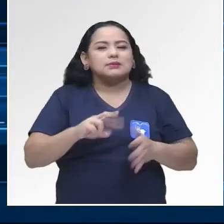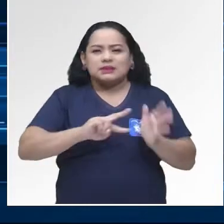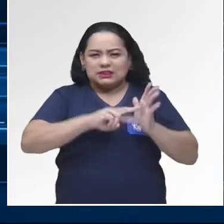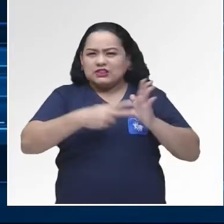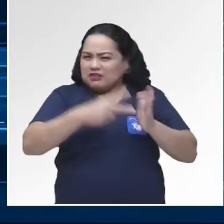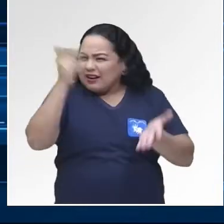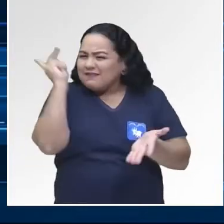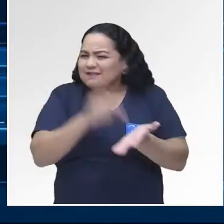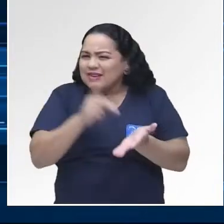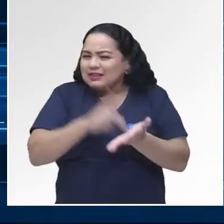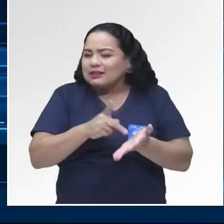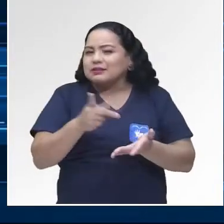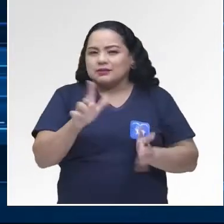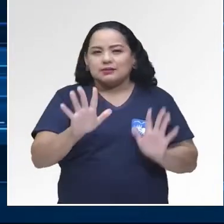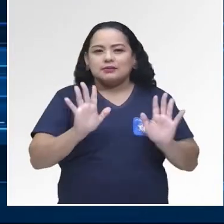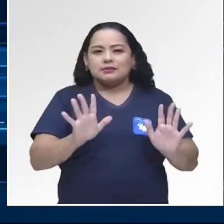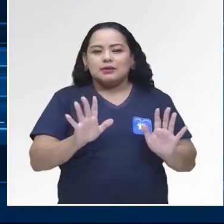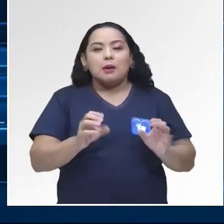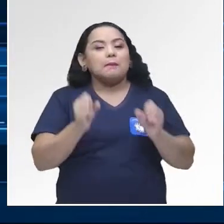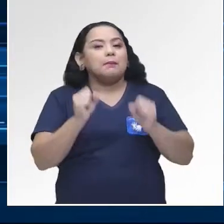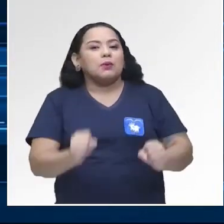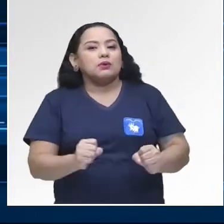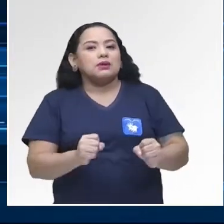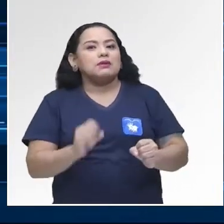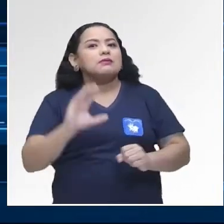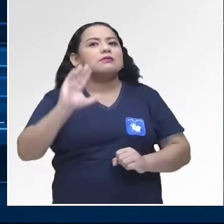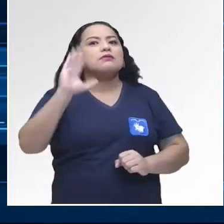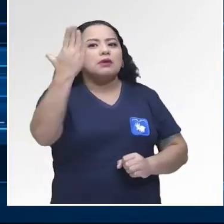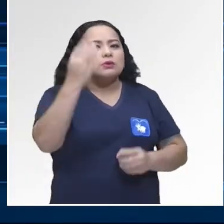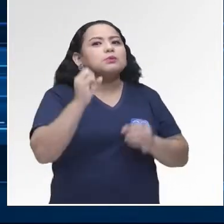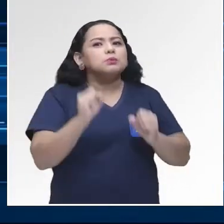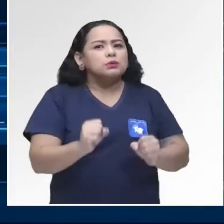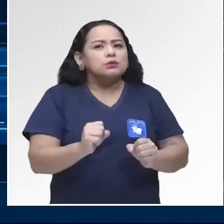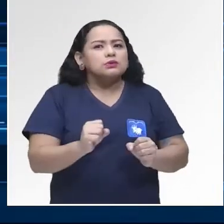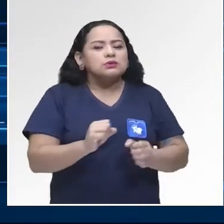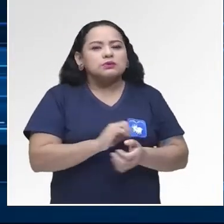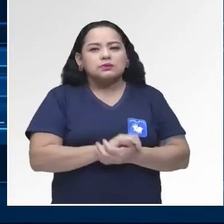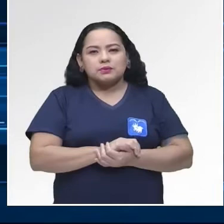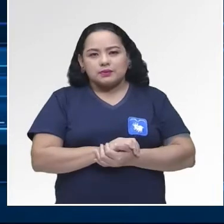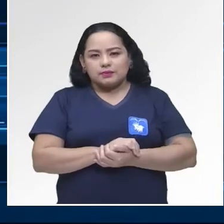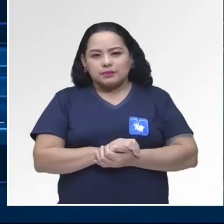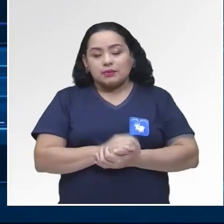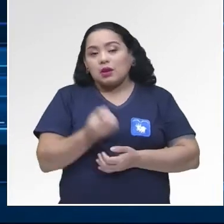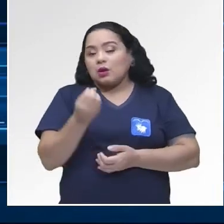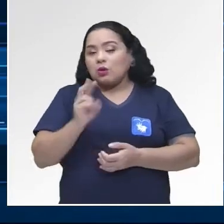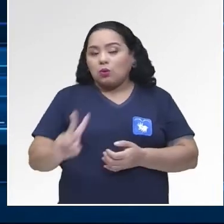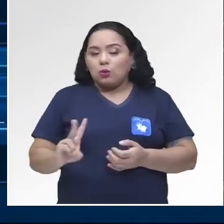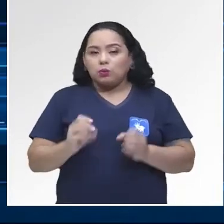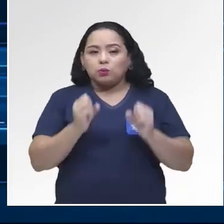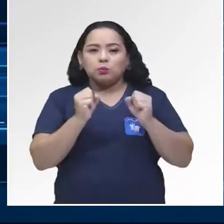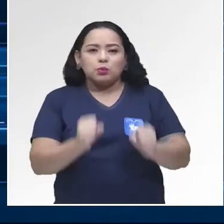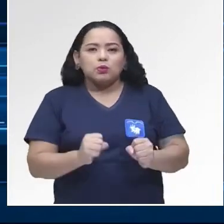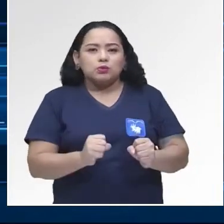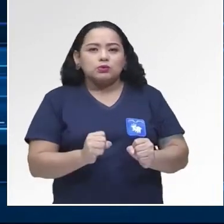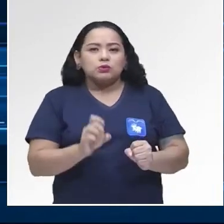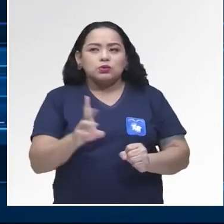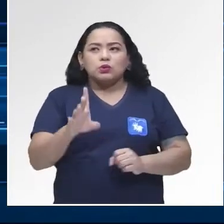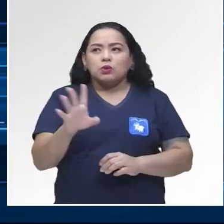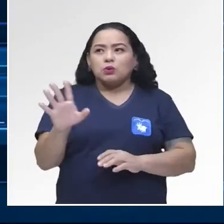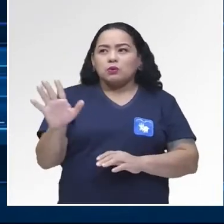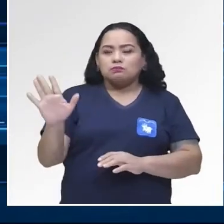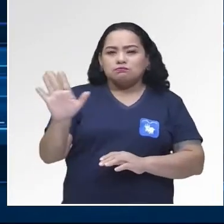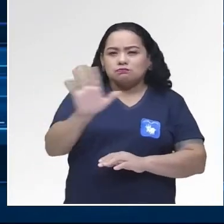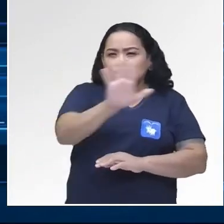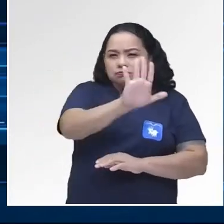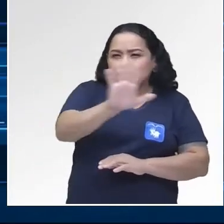verdadeira. Ela pode ser falsa. Ou então, ela pode ser apenas aparente, né?